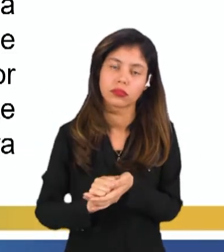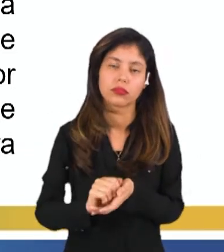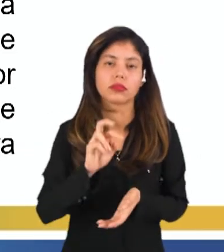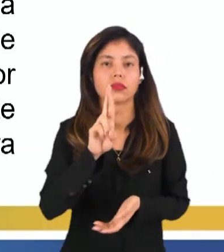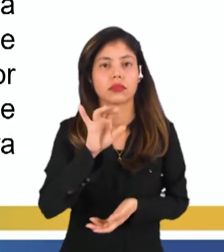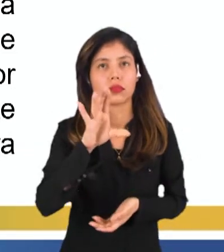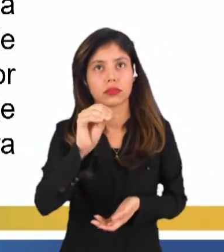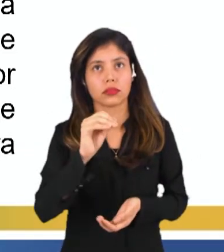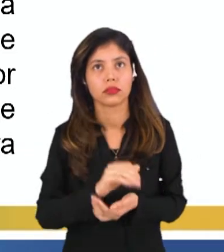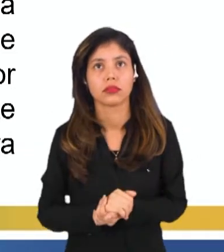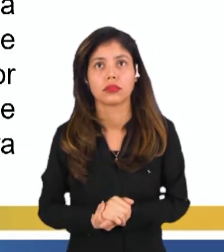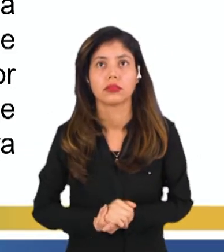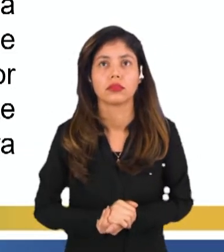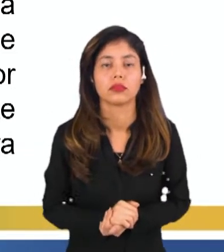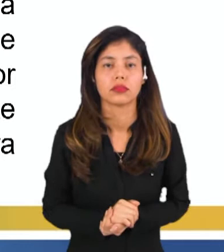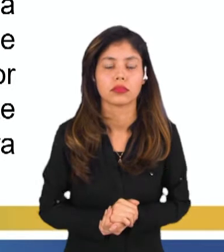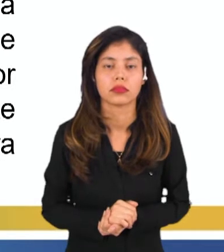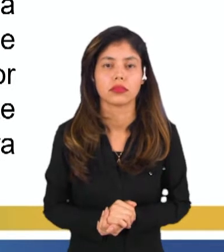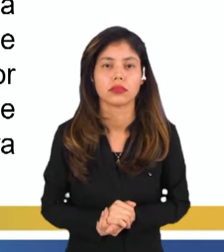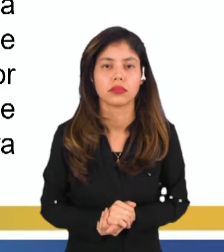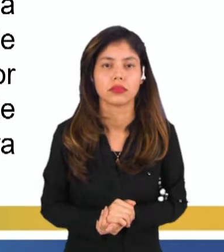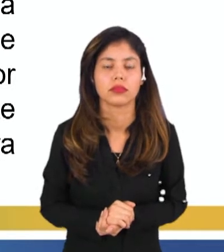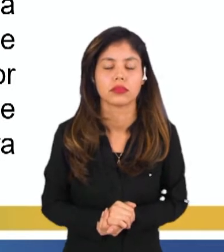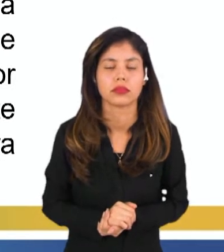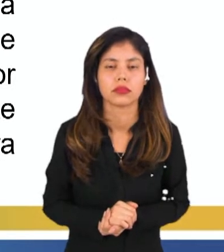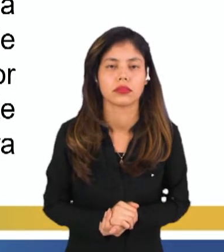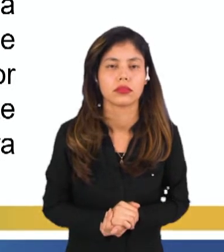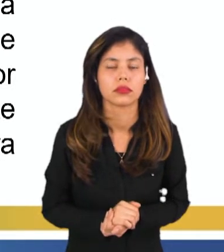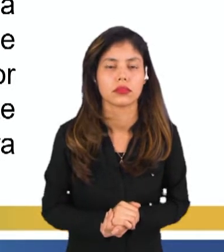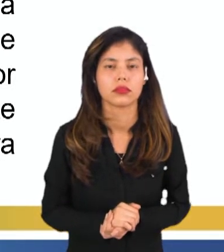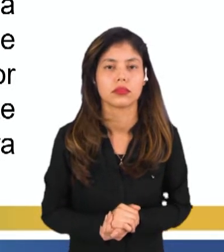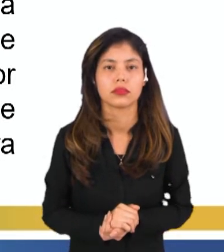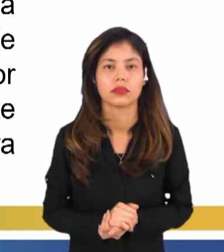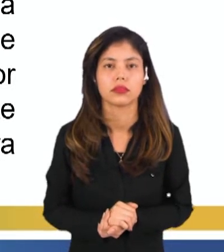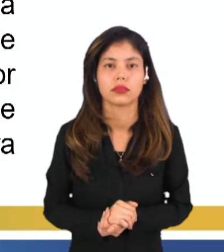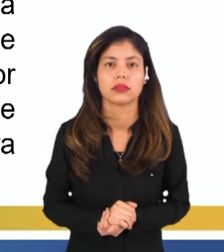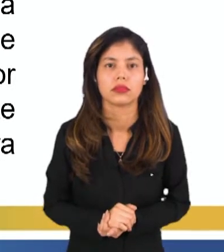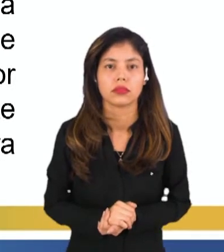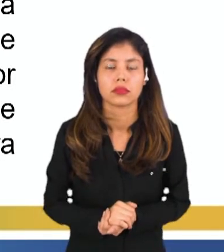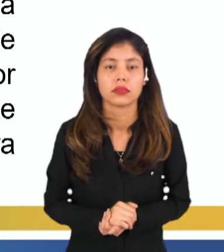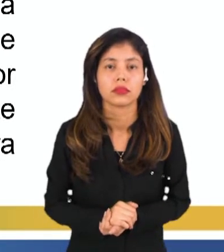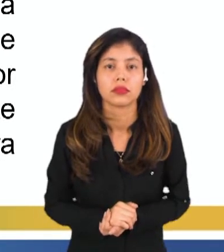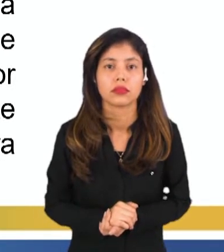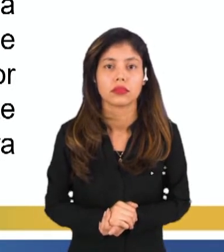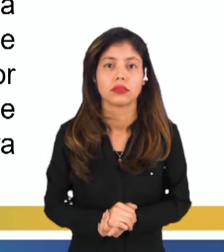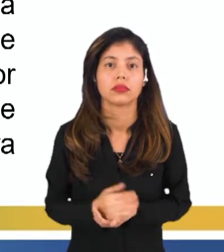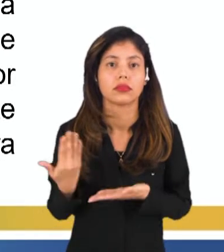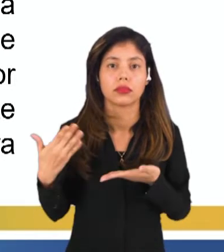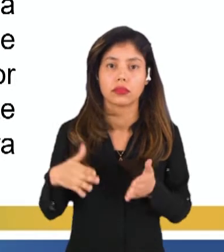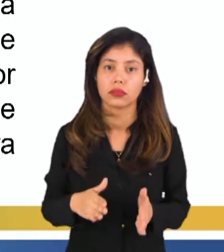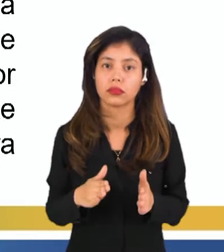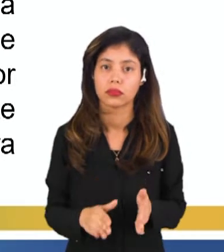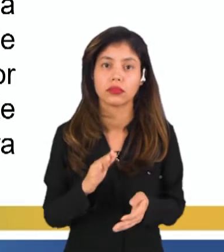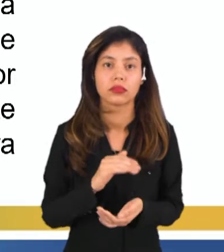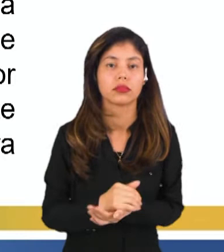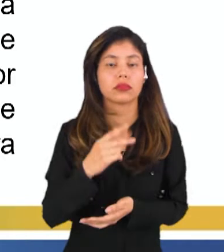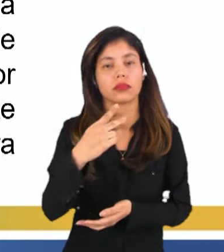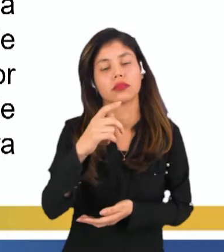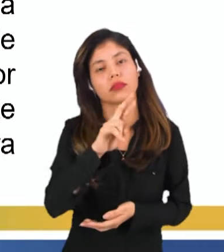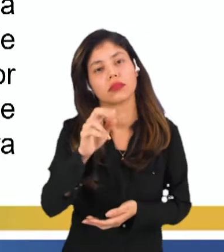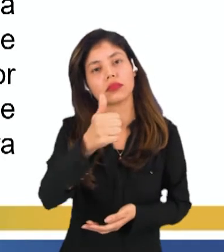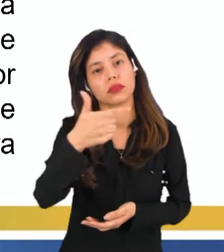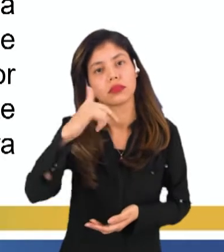Ricardo Eliezer Neftalí Reyes Bozalto, tá? Ele nasceu em Parral no dia